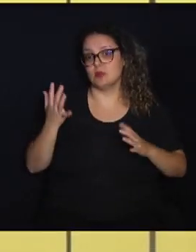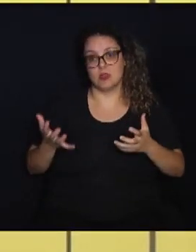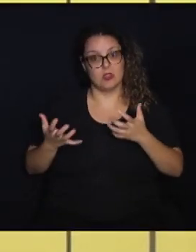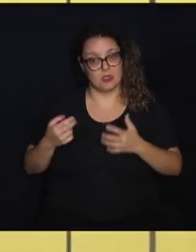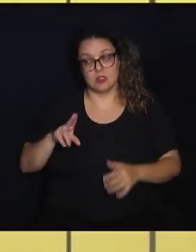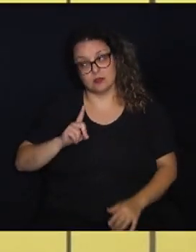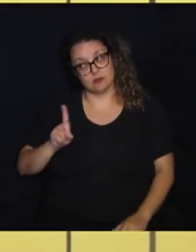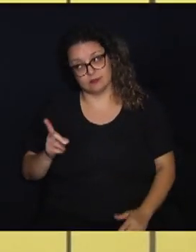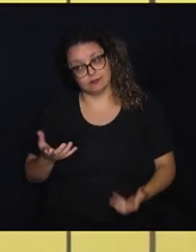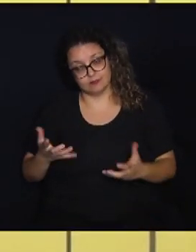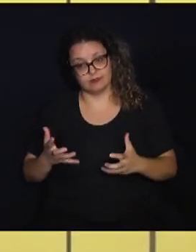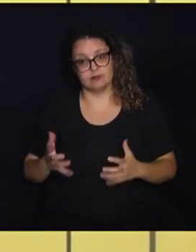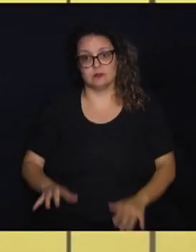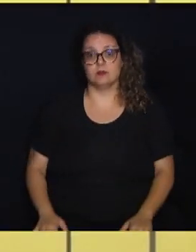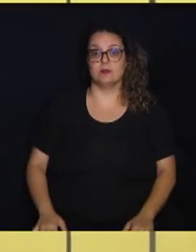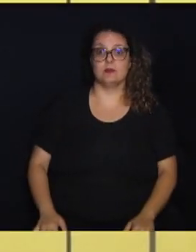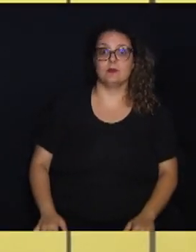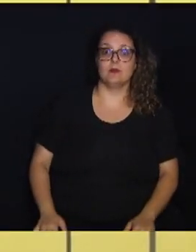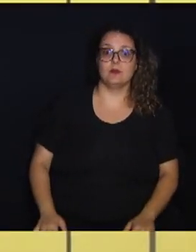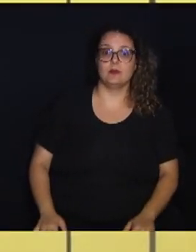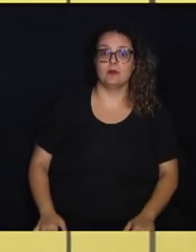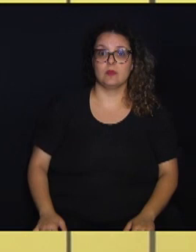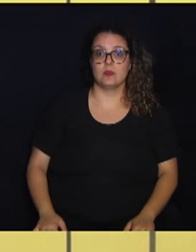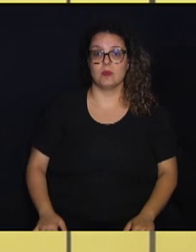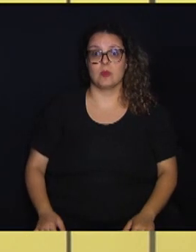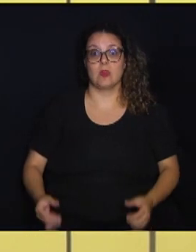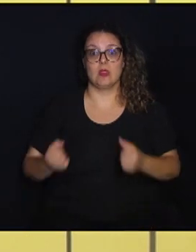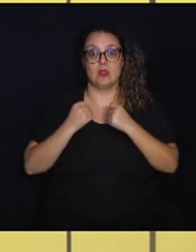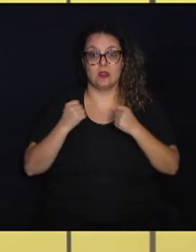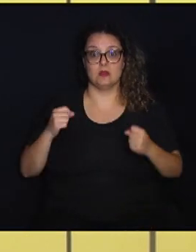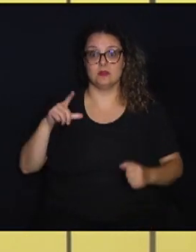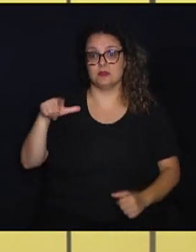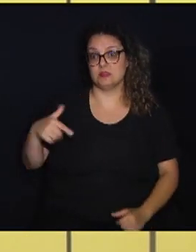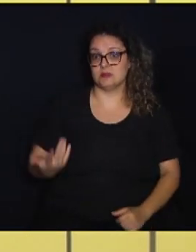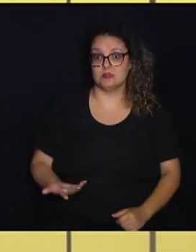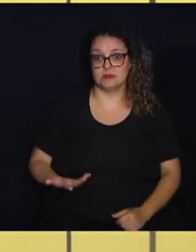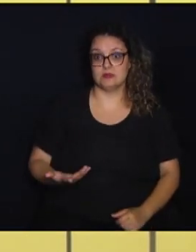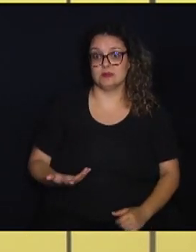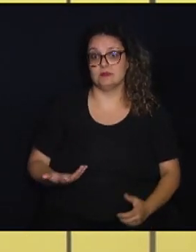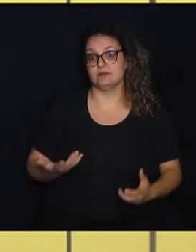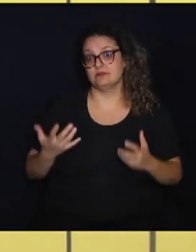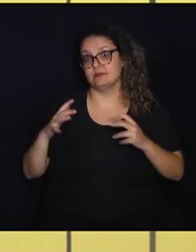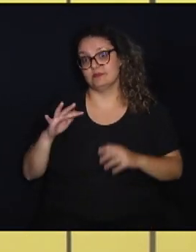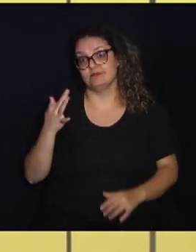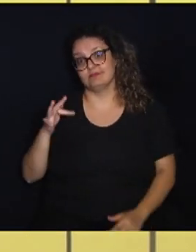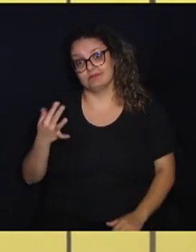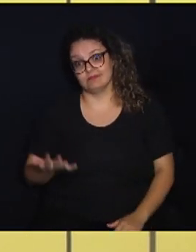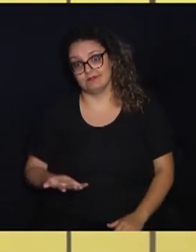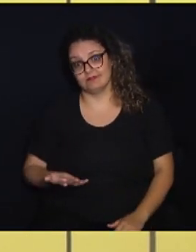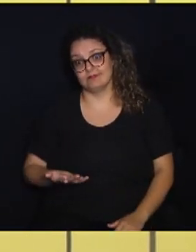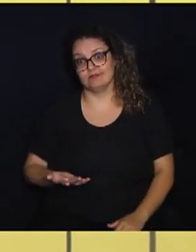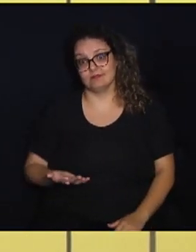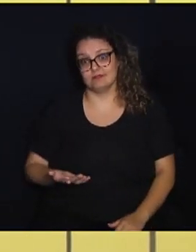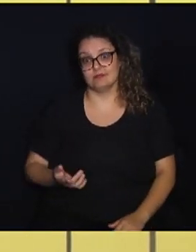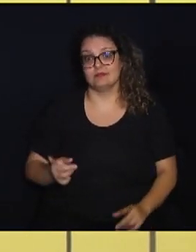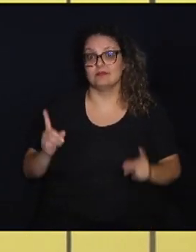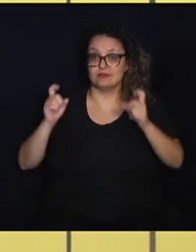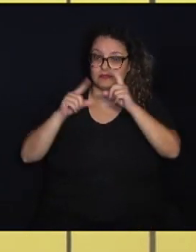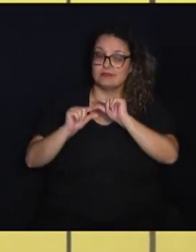não. Você fizer um exercício e depois não quiser ter um pouco de dor, é um pouco